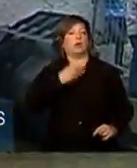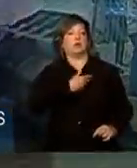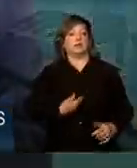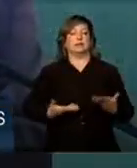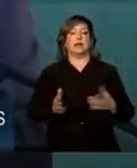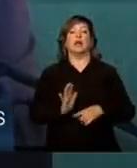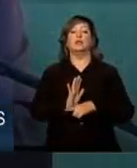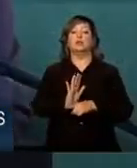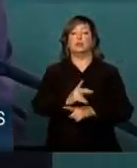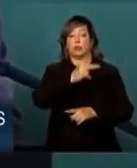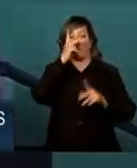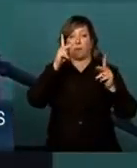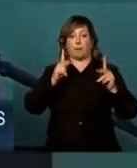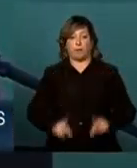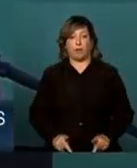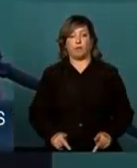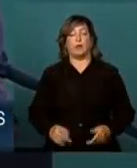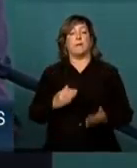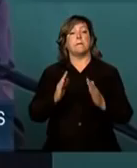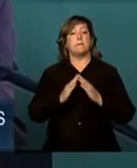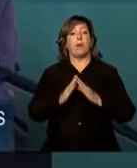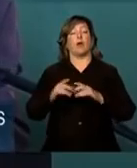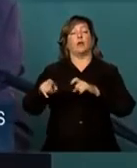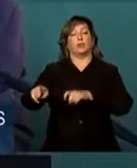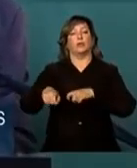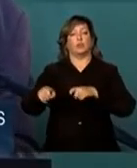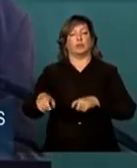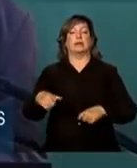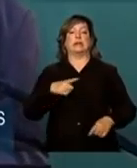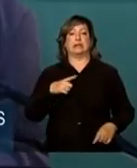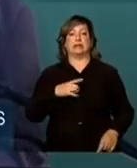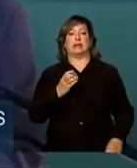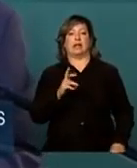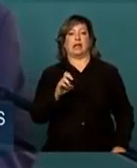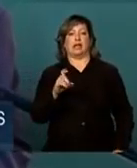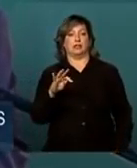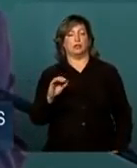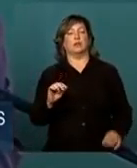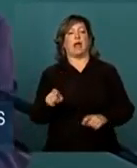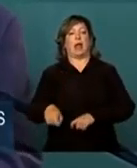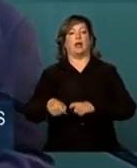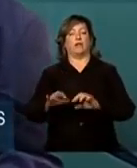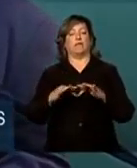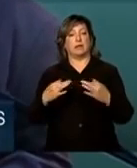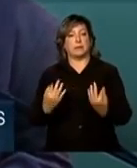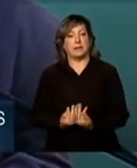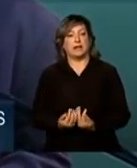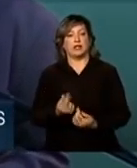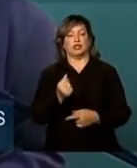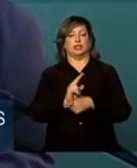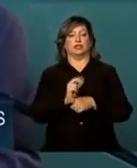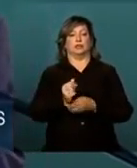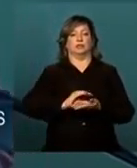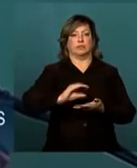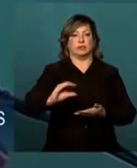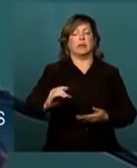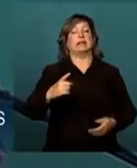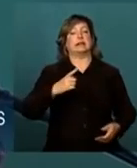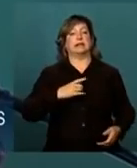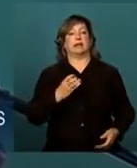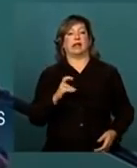a população do meio rural brasileiro. Nós temos crédito para a agricultura familiar, tivemos inclusive crédito emergencial